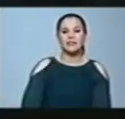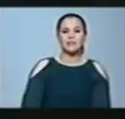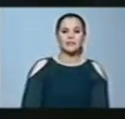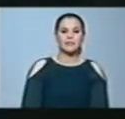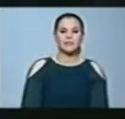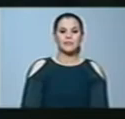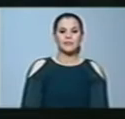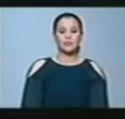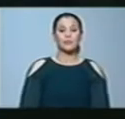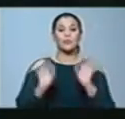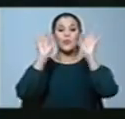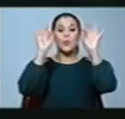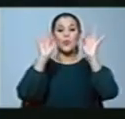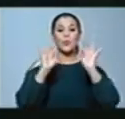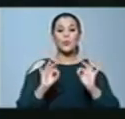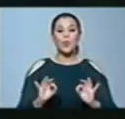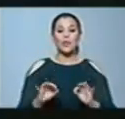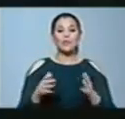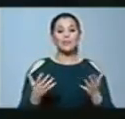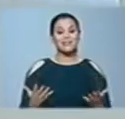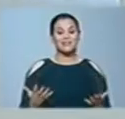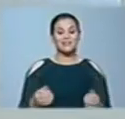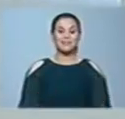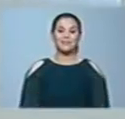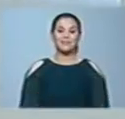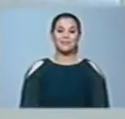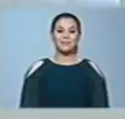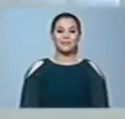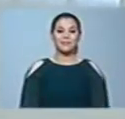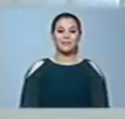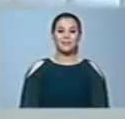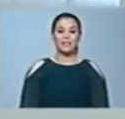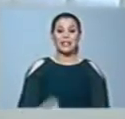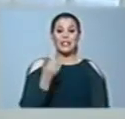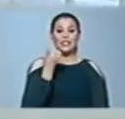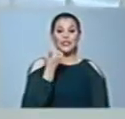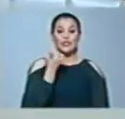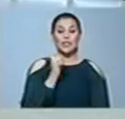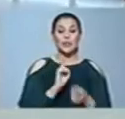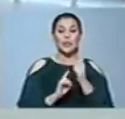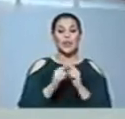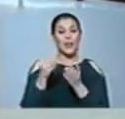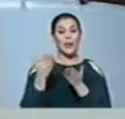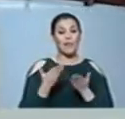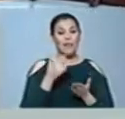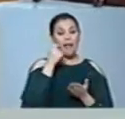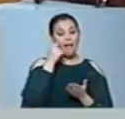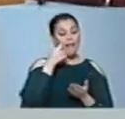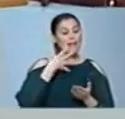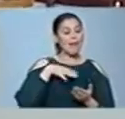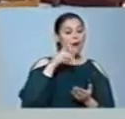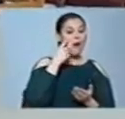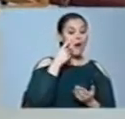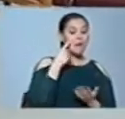e já está pronta pra cá agora só falta ter convidados pra provar